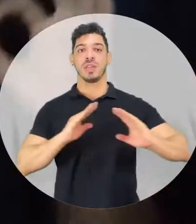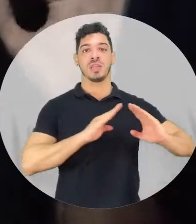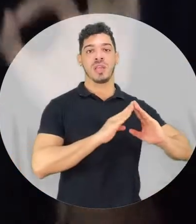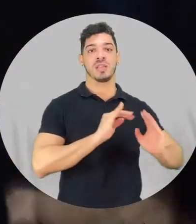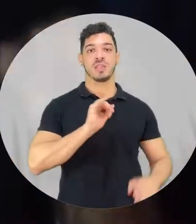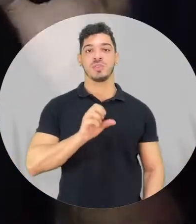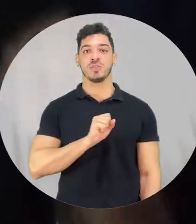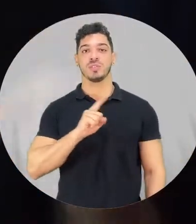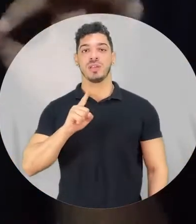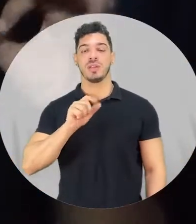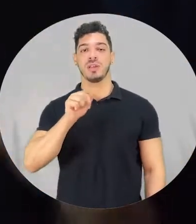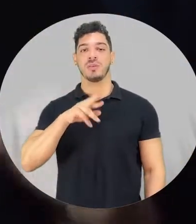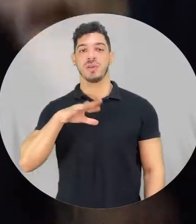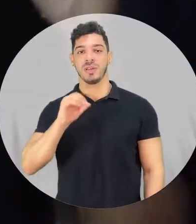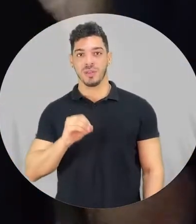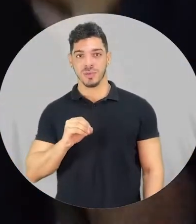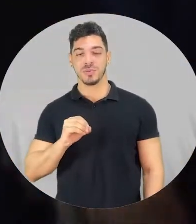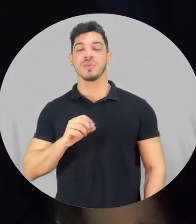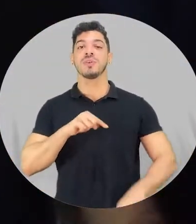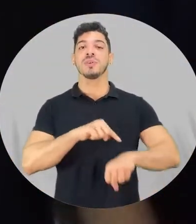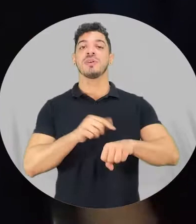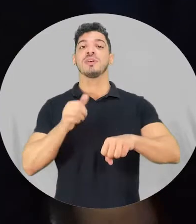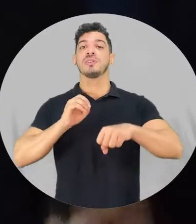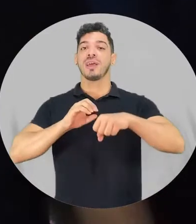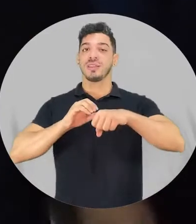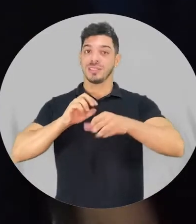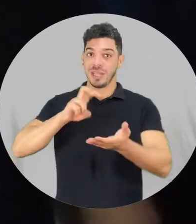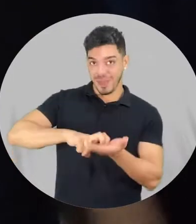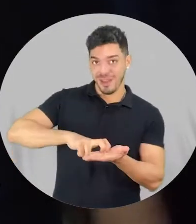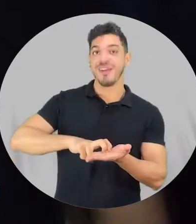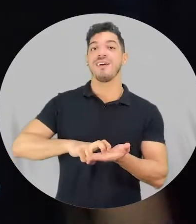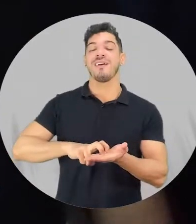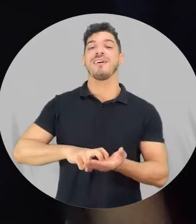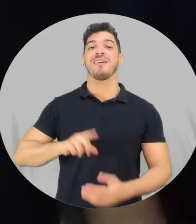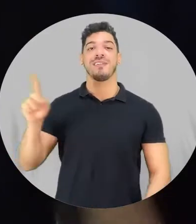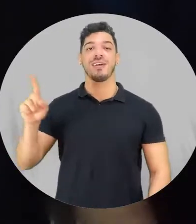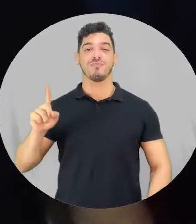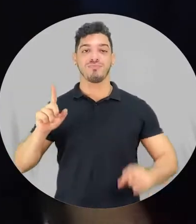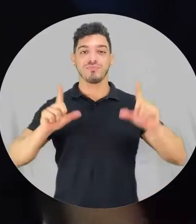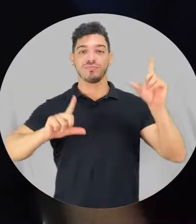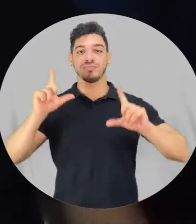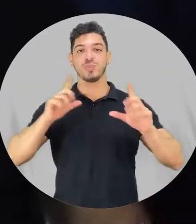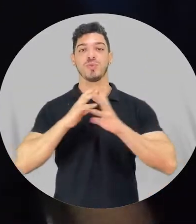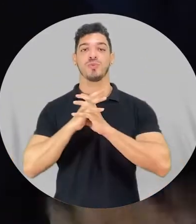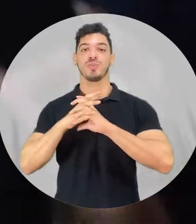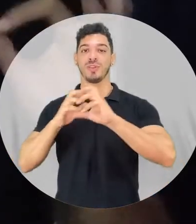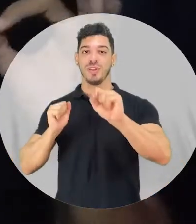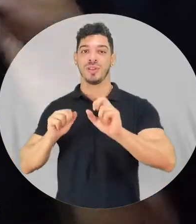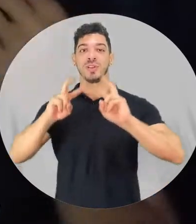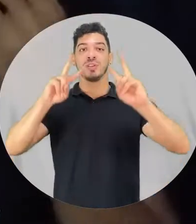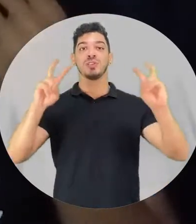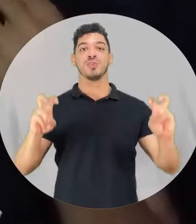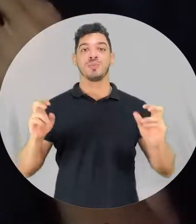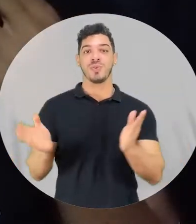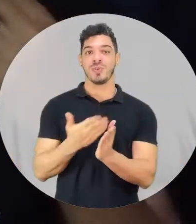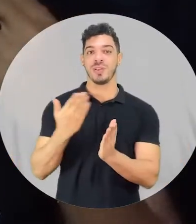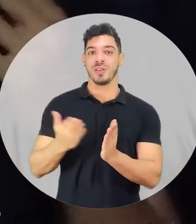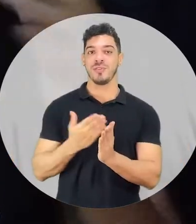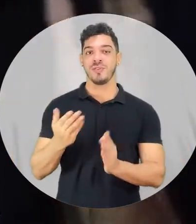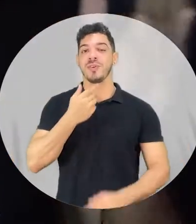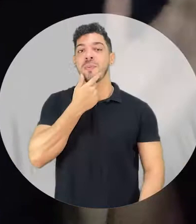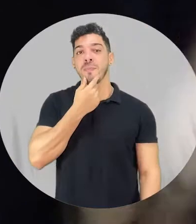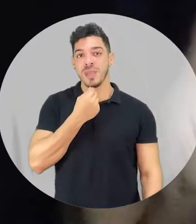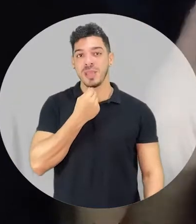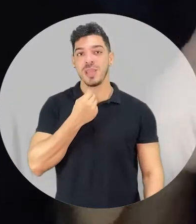Funesc. 10 da manhã, ao vivo, o painel Meninos de Engenho, Homens de Letras, um